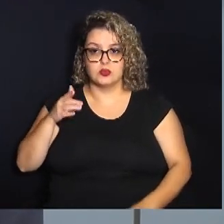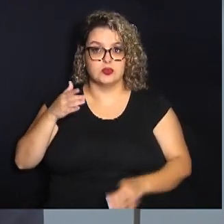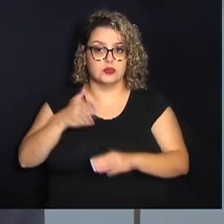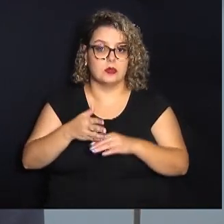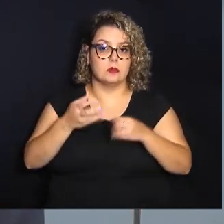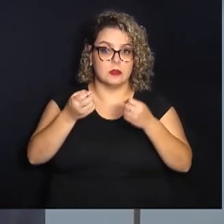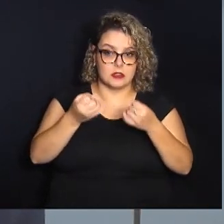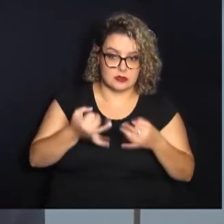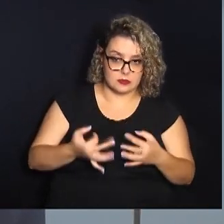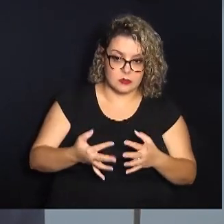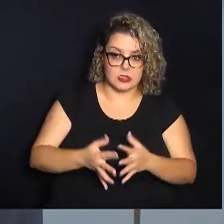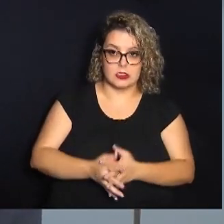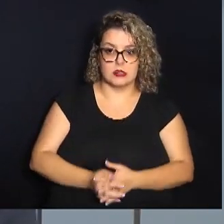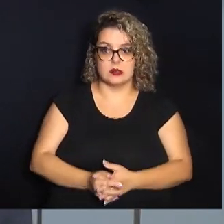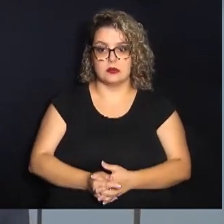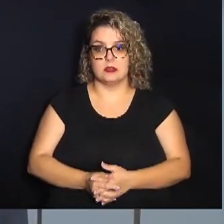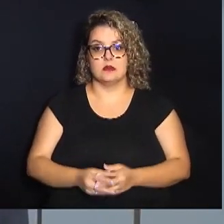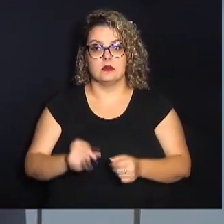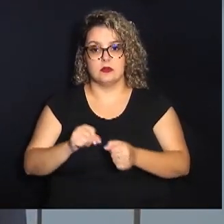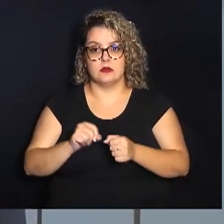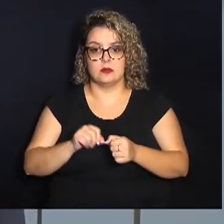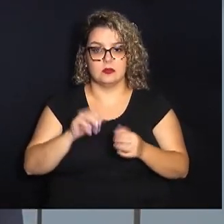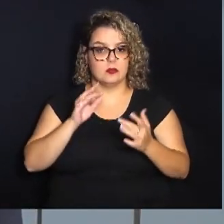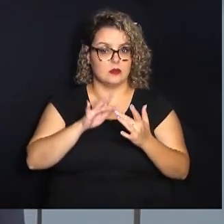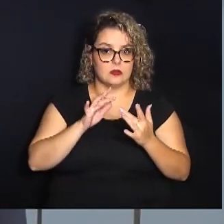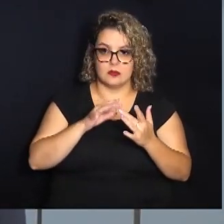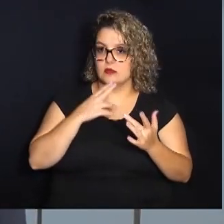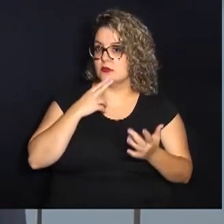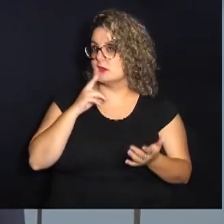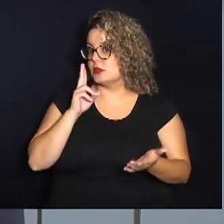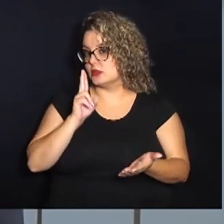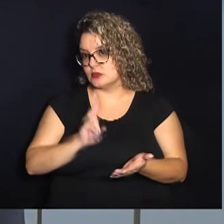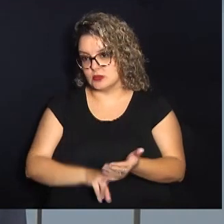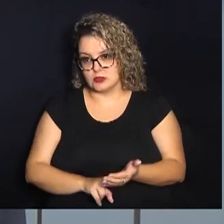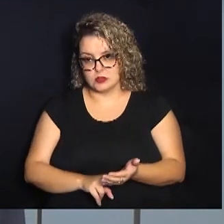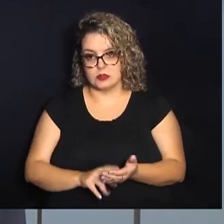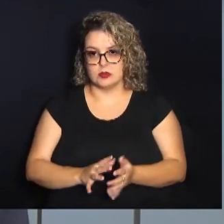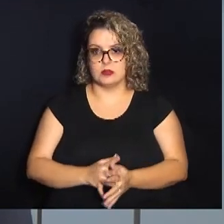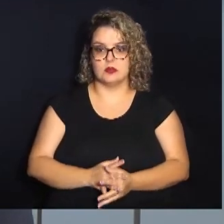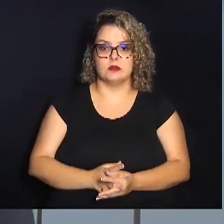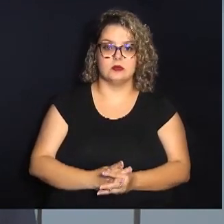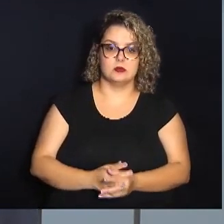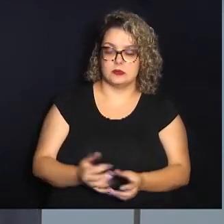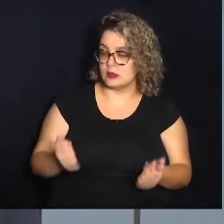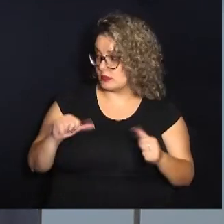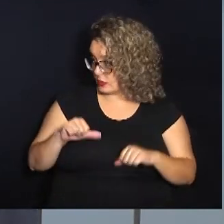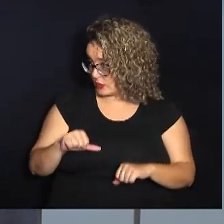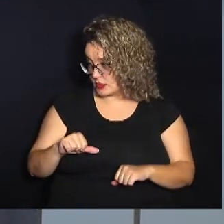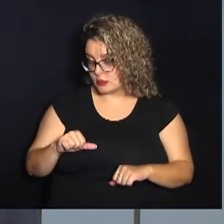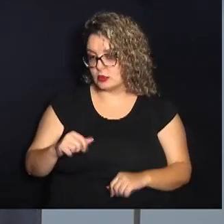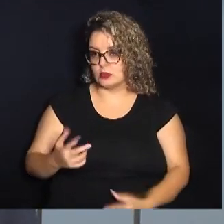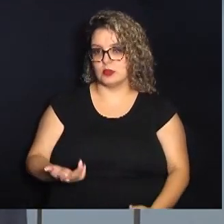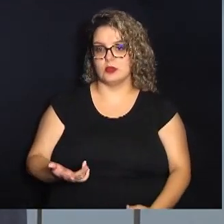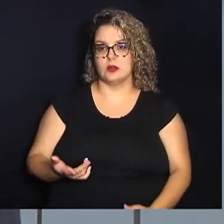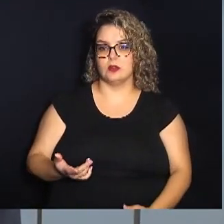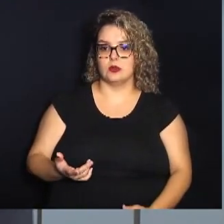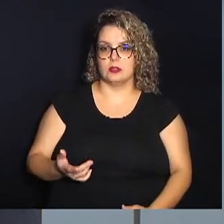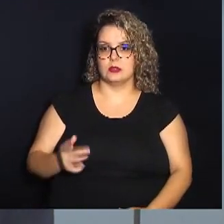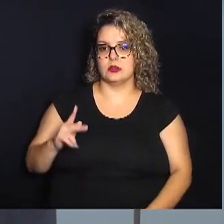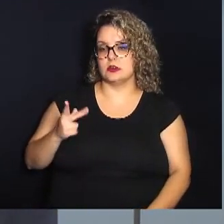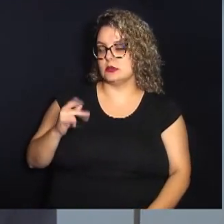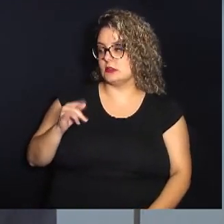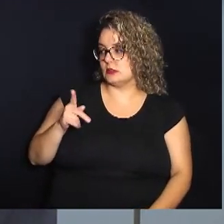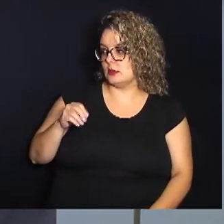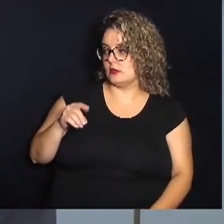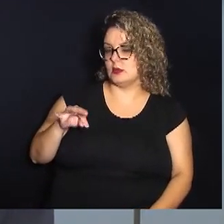gente faz um contato via correio, na pior das hipóteses a gente tem um contrato com o chaveiro para a gente